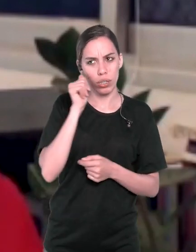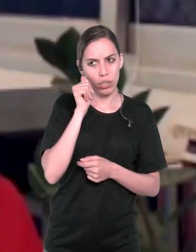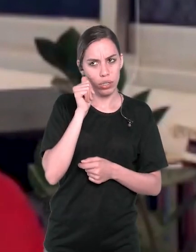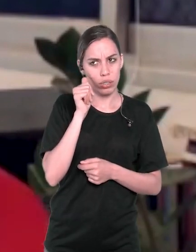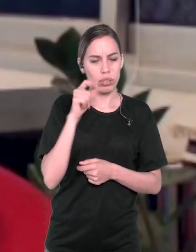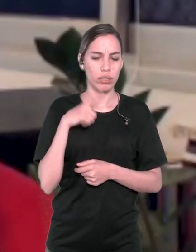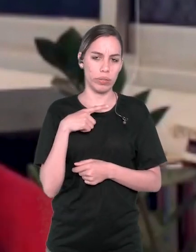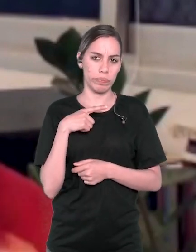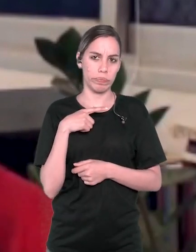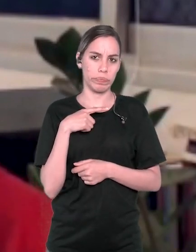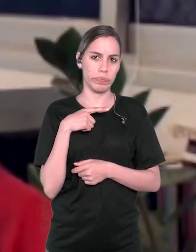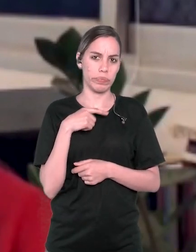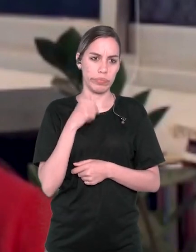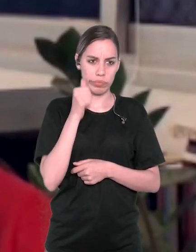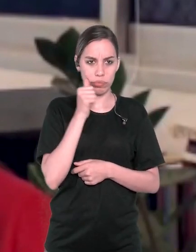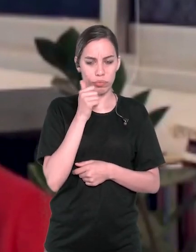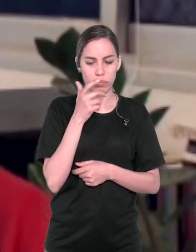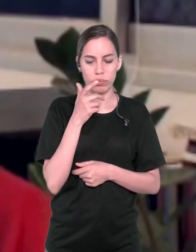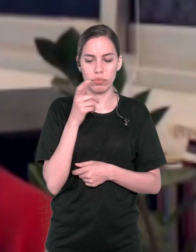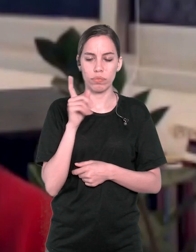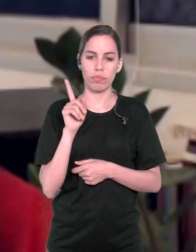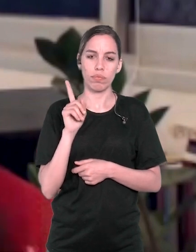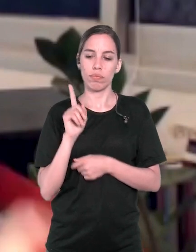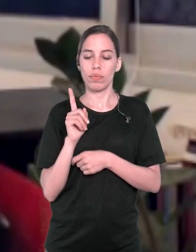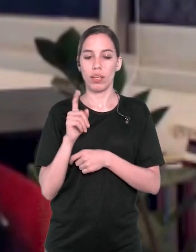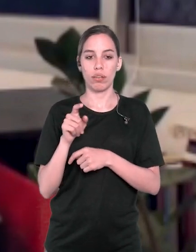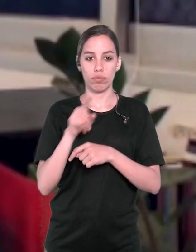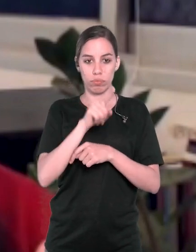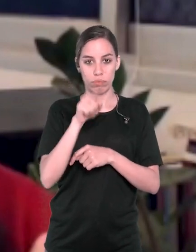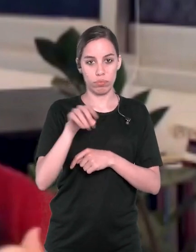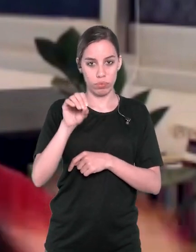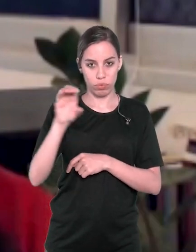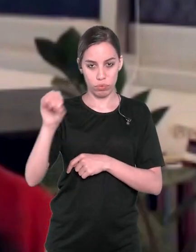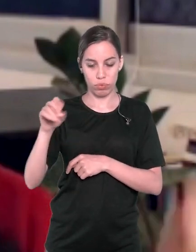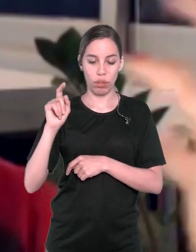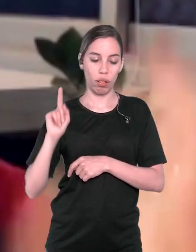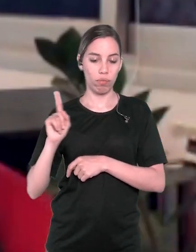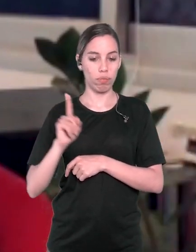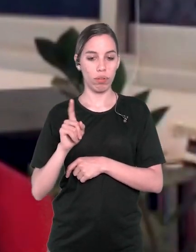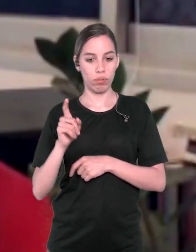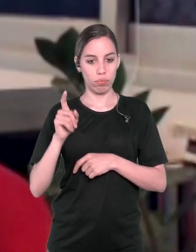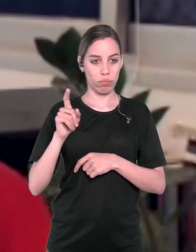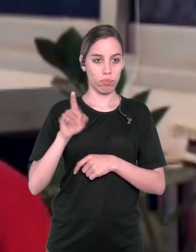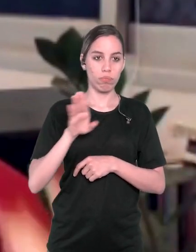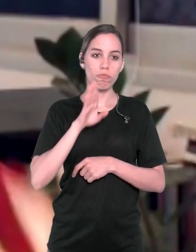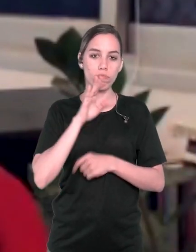zoológico, e na troca de olhares com o búfalo,